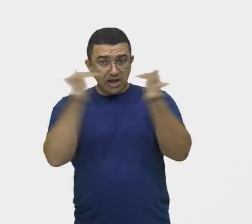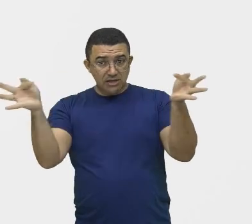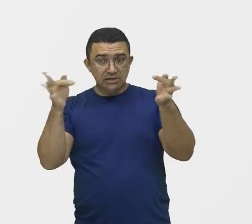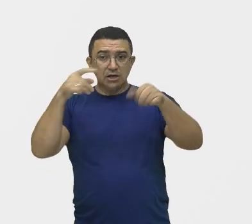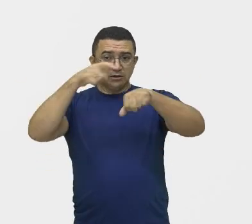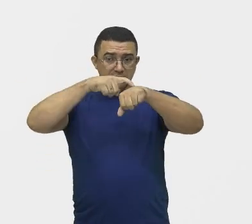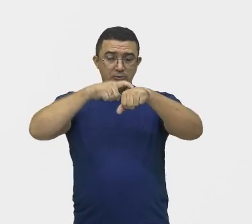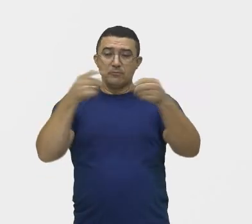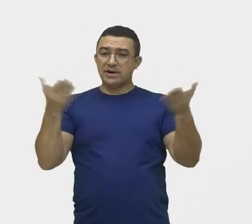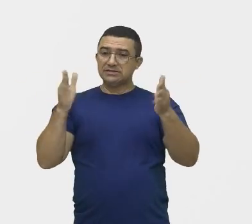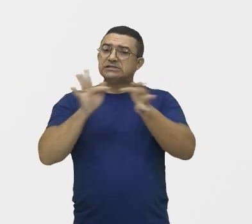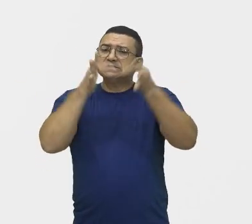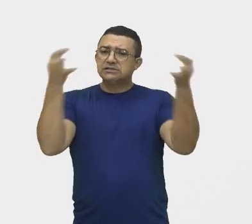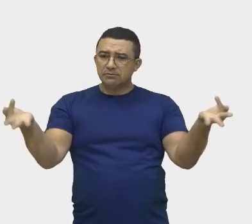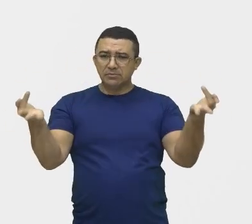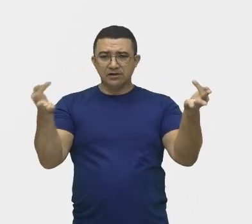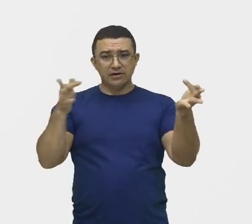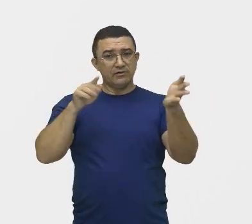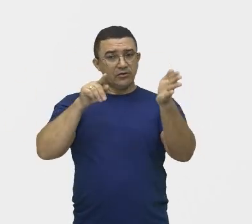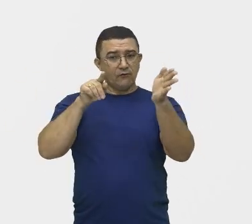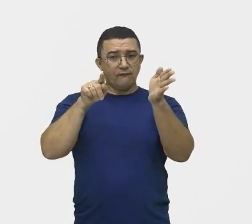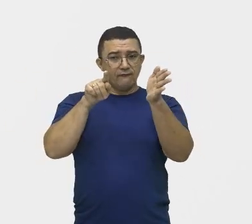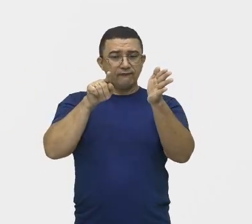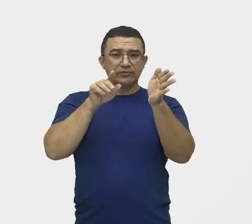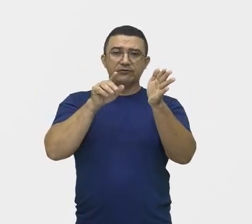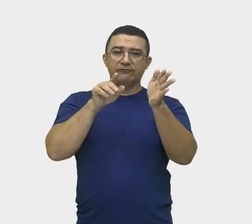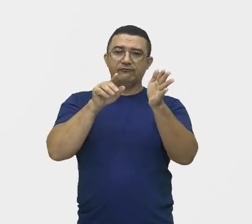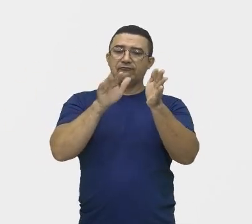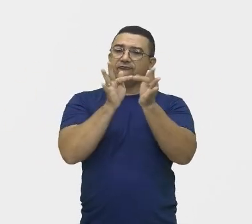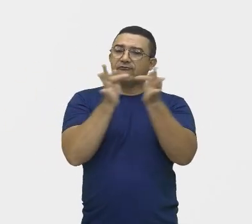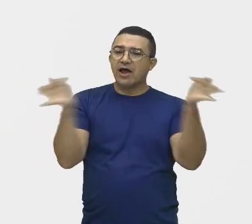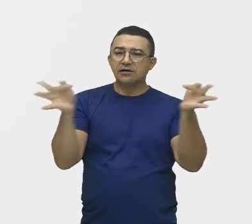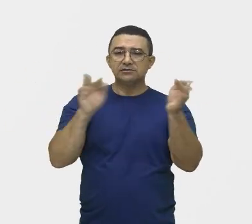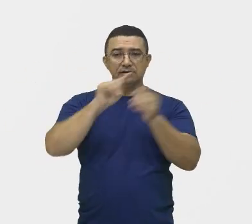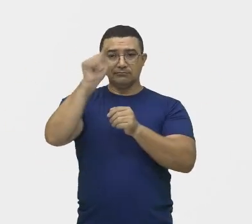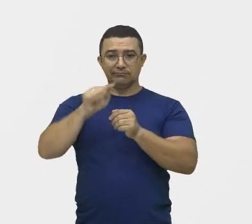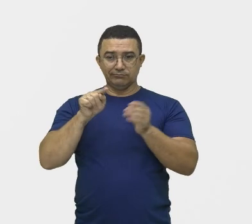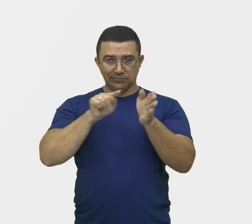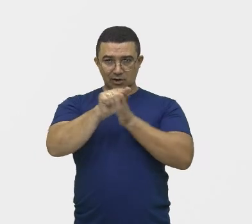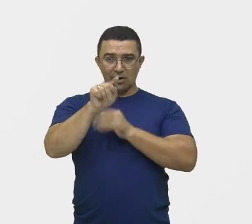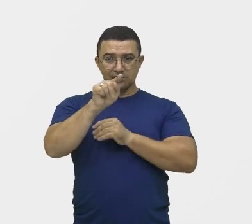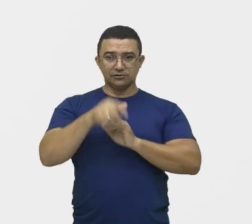present? Aí terão uns minutinhos para responder. Na sequência, nós voltamos com a resposta.